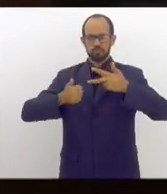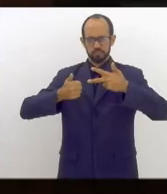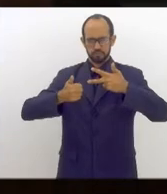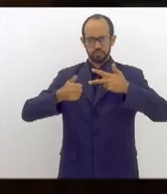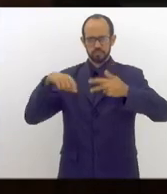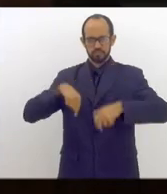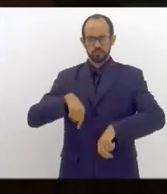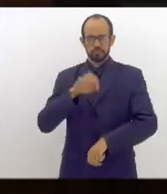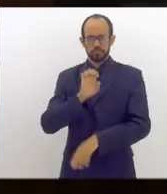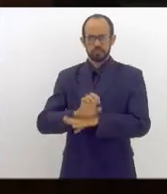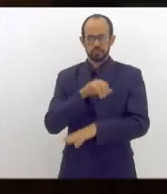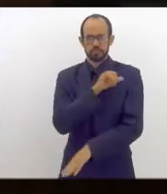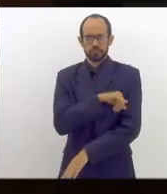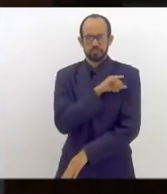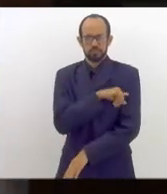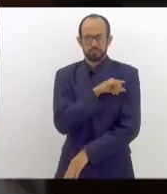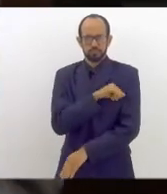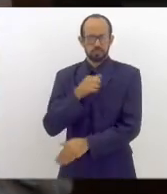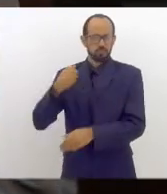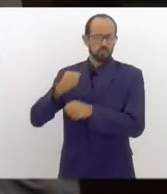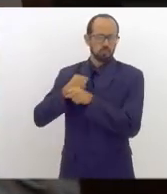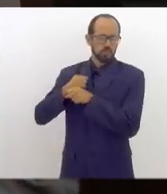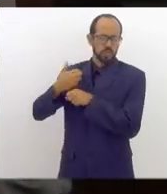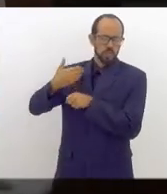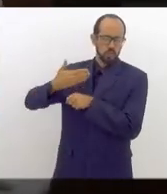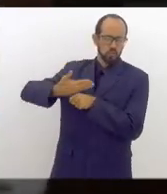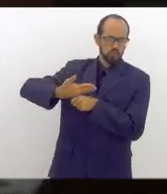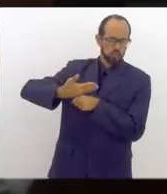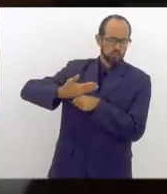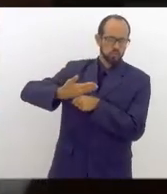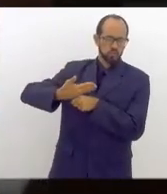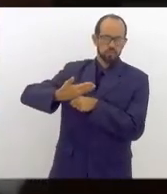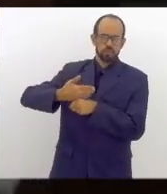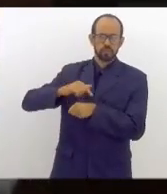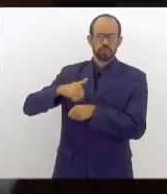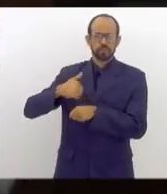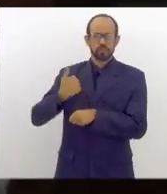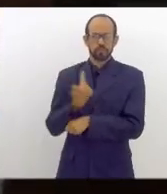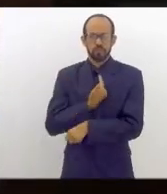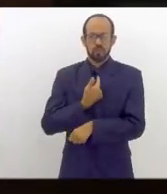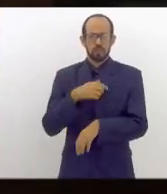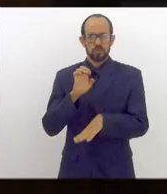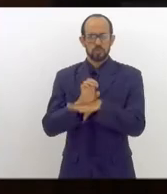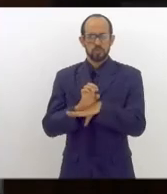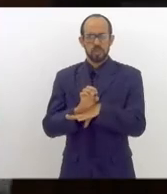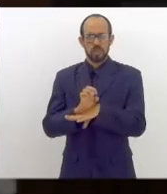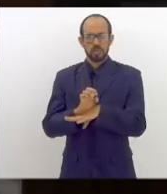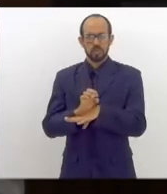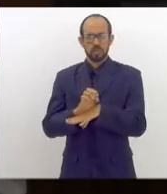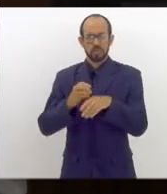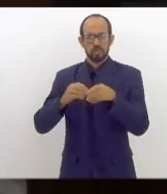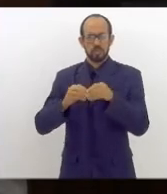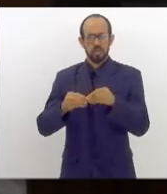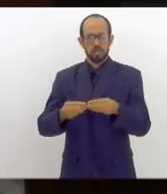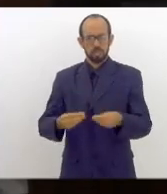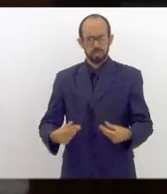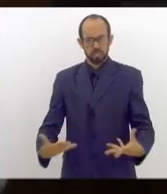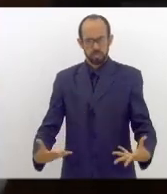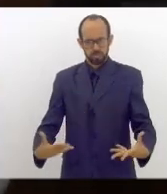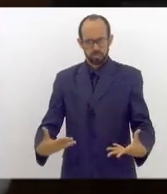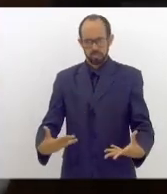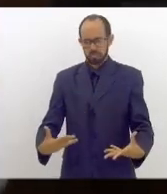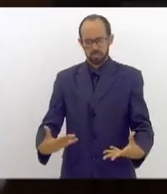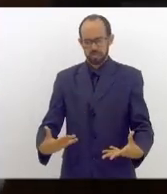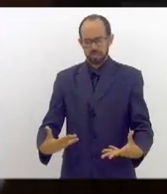durante os últimos anos né os nossos estados estava destruído no chão caído